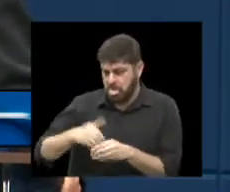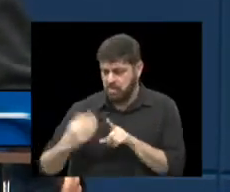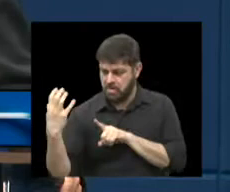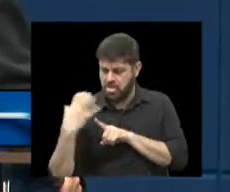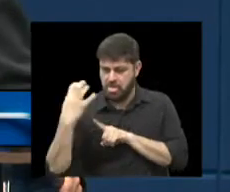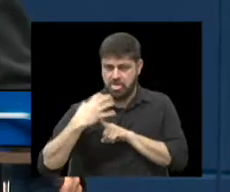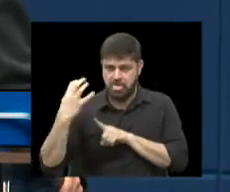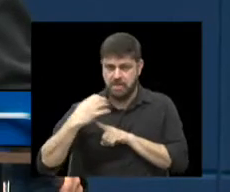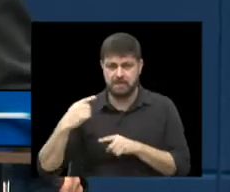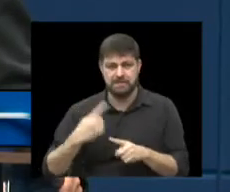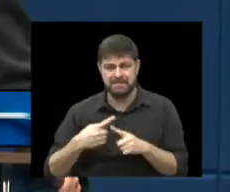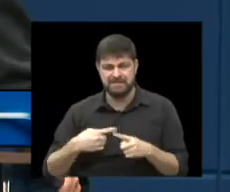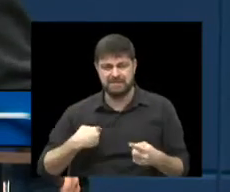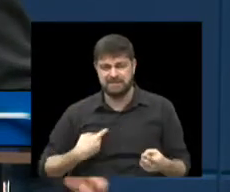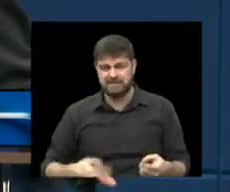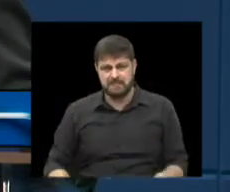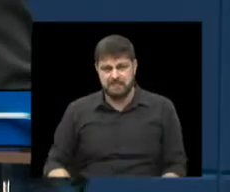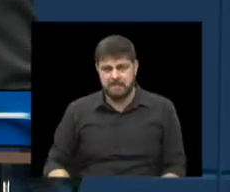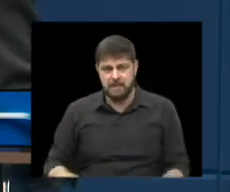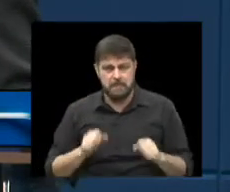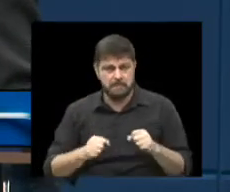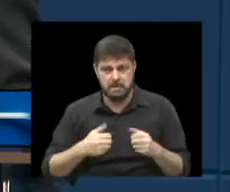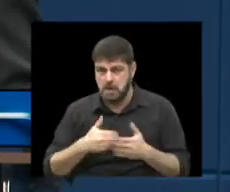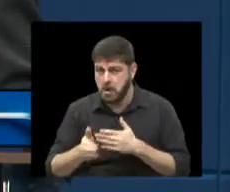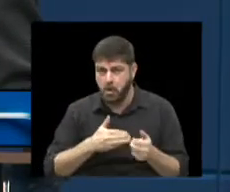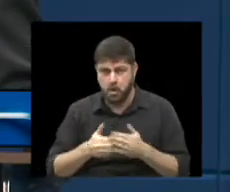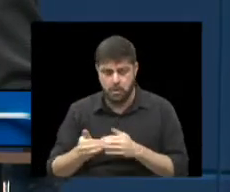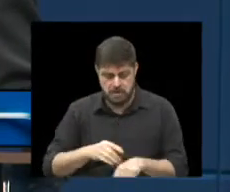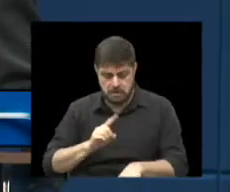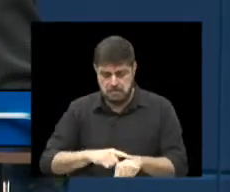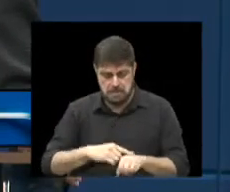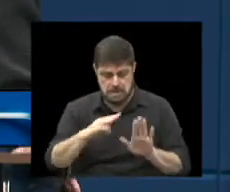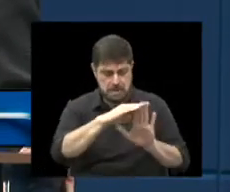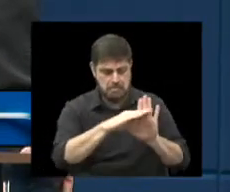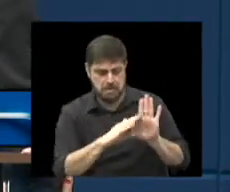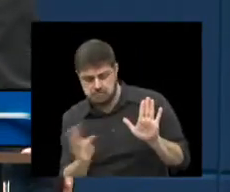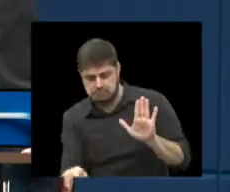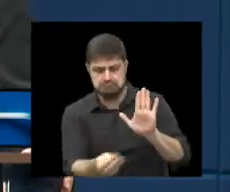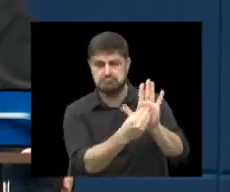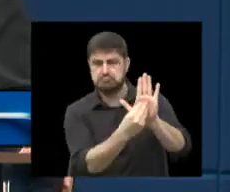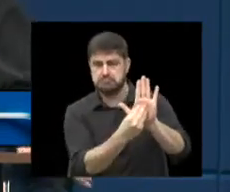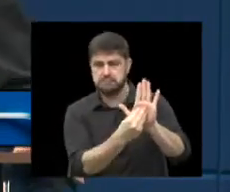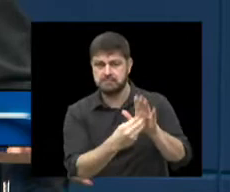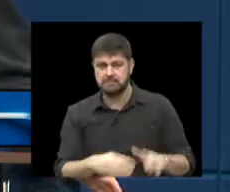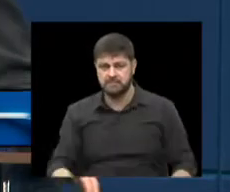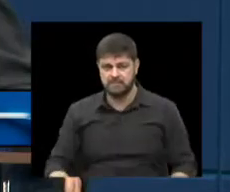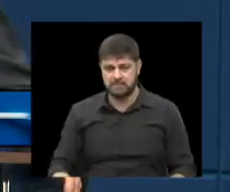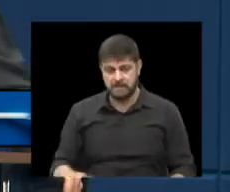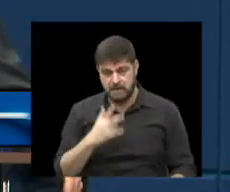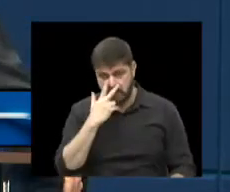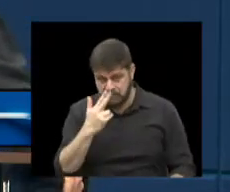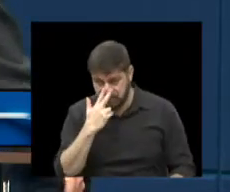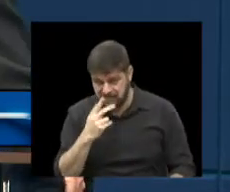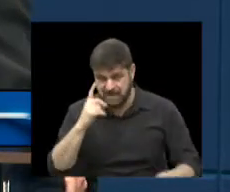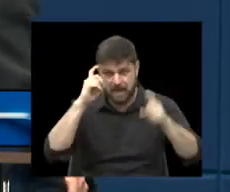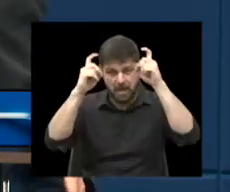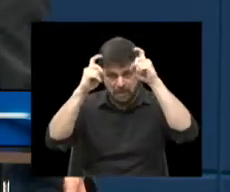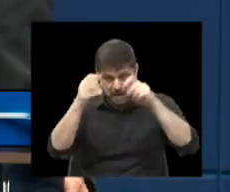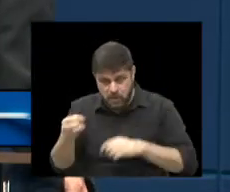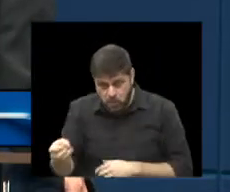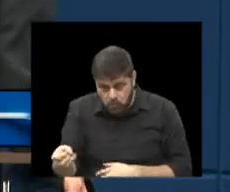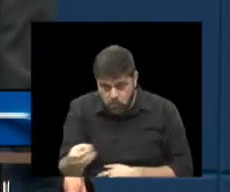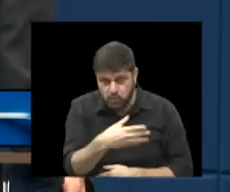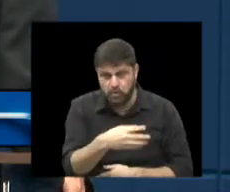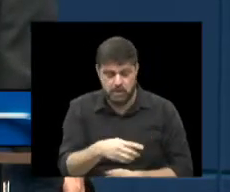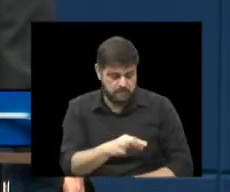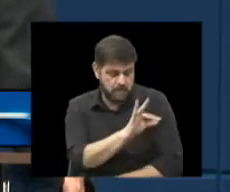essa proposta está aqui, pode ser pautada a qualquer momento. Né? Então eu sei que parece que vai haver uma nova reunião na prefeitura no dia